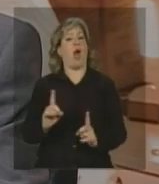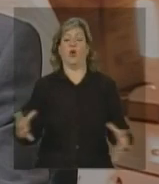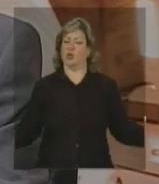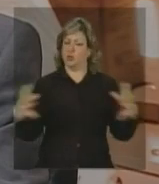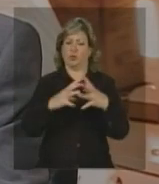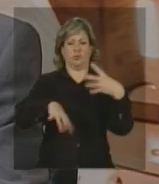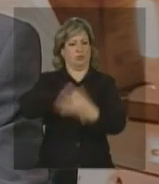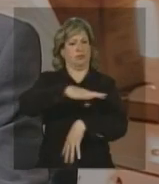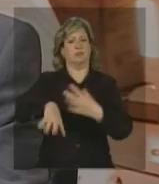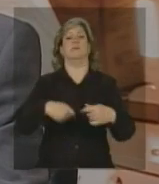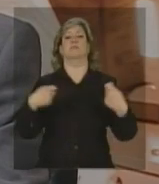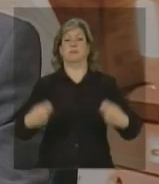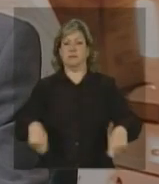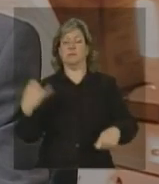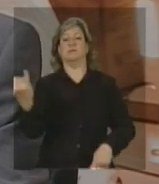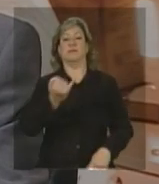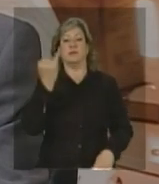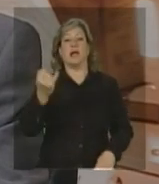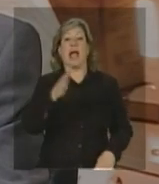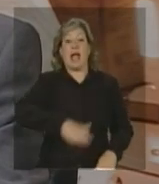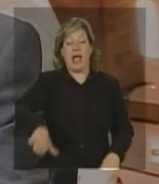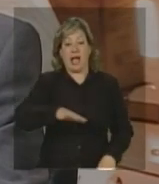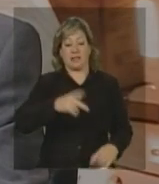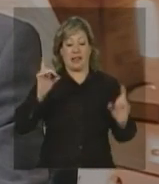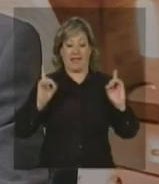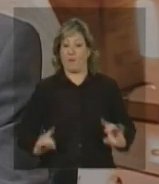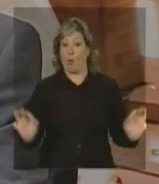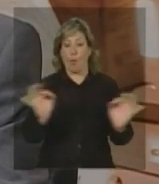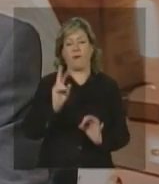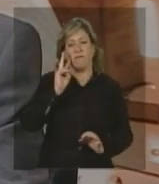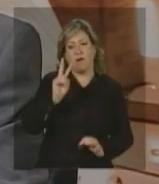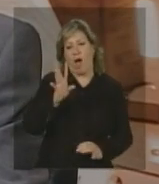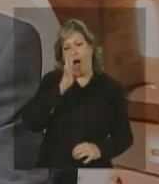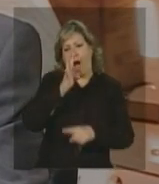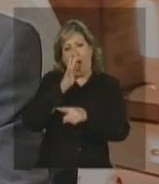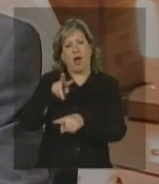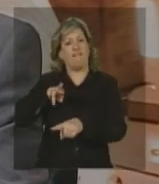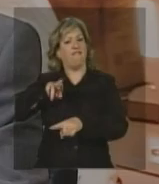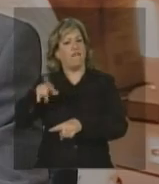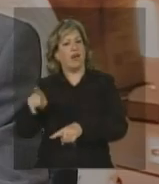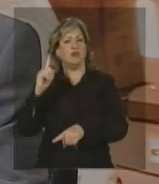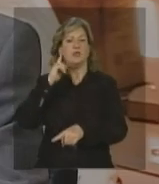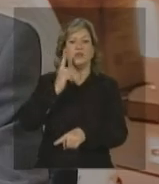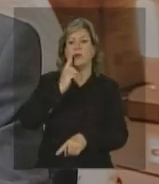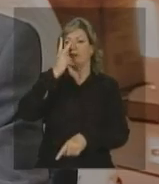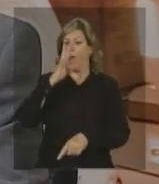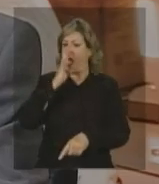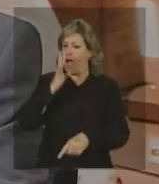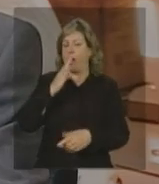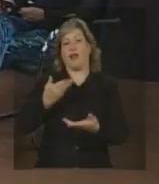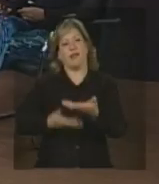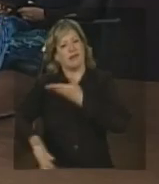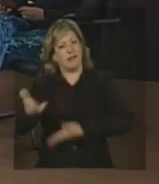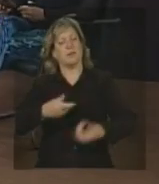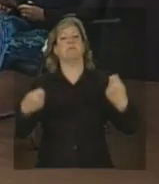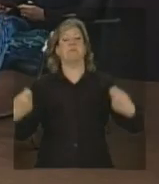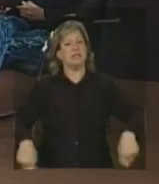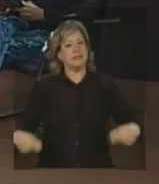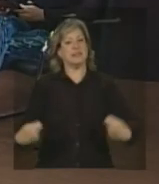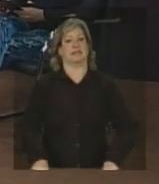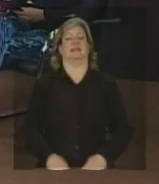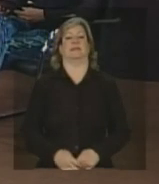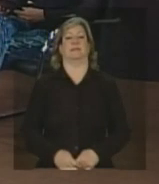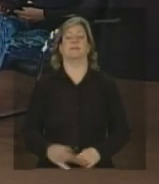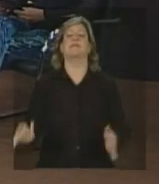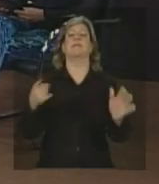para outras crianças, para que compreenda que a sociedade é plural, que é diversa, que a população é assim. Agora, para a deficiência intelectual, o